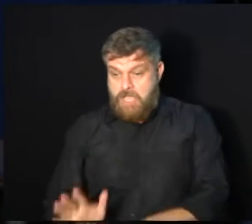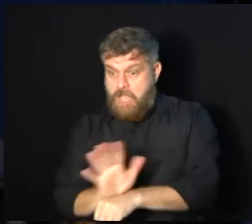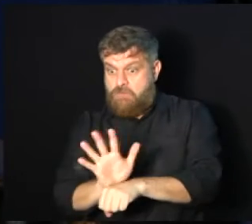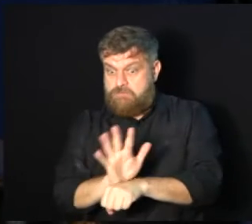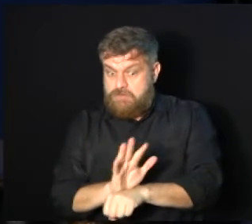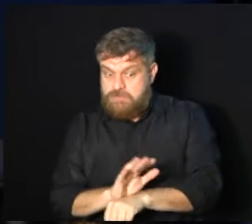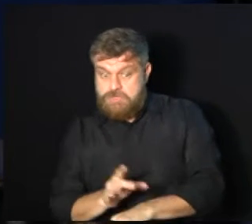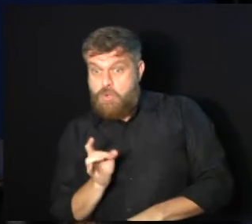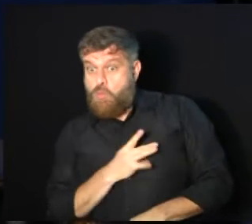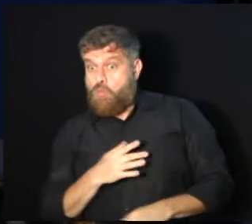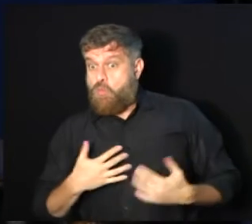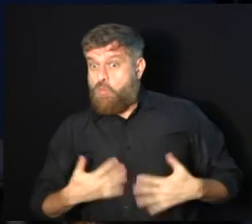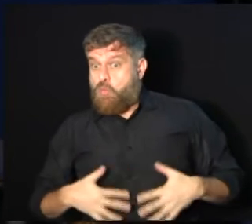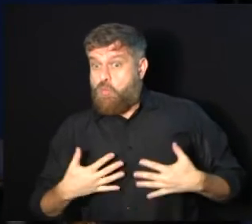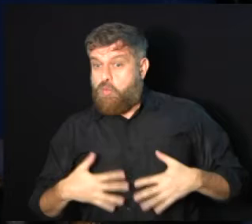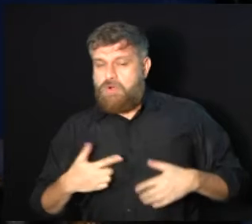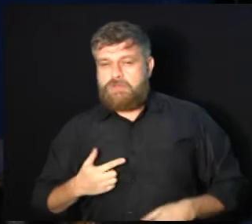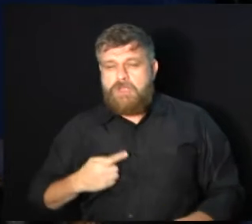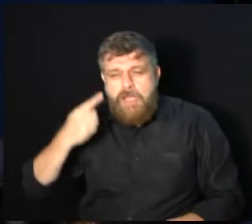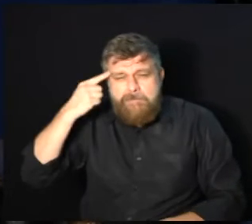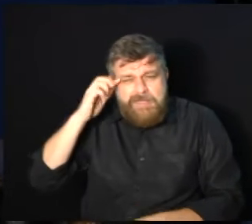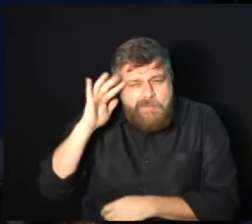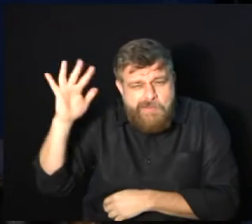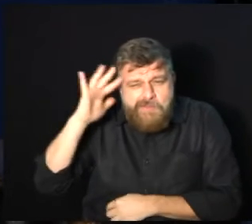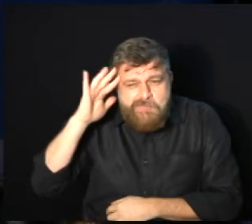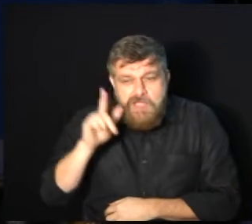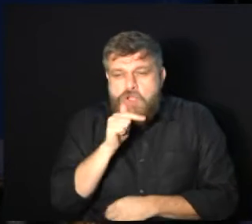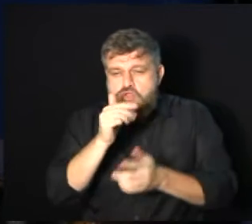suspense. Imagina você ficar preso no meio